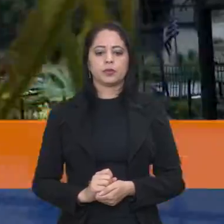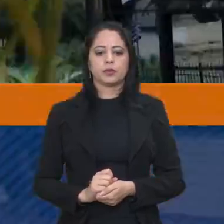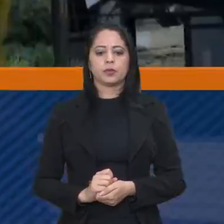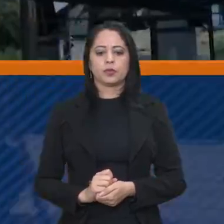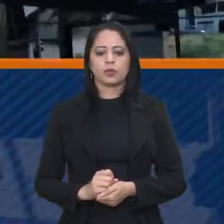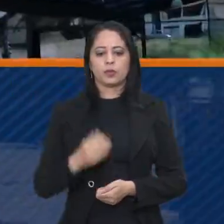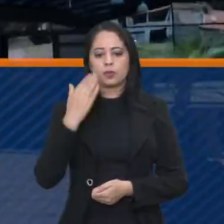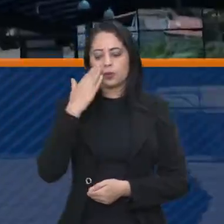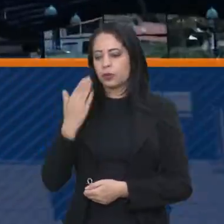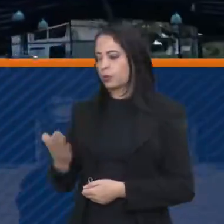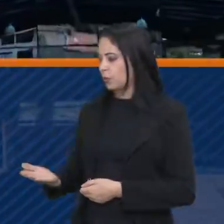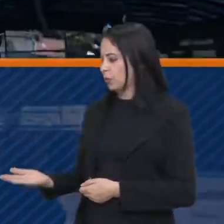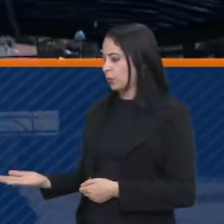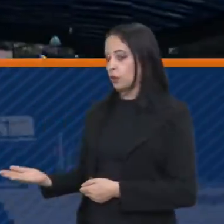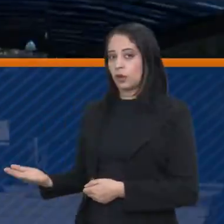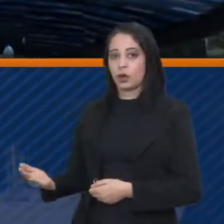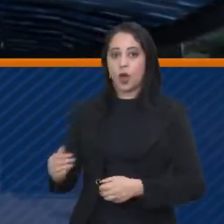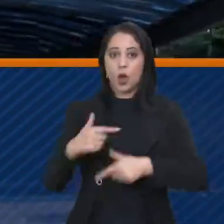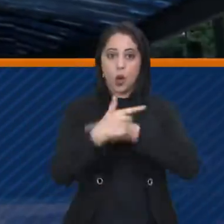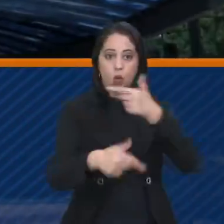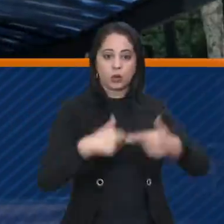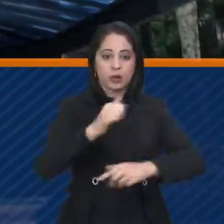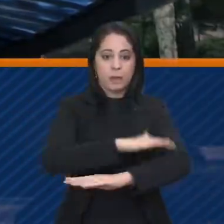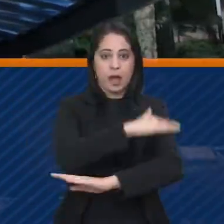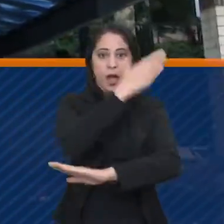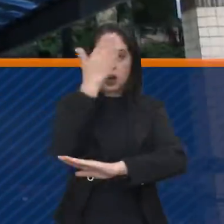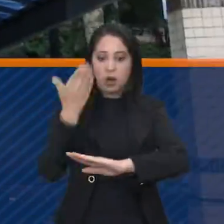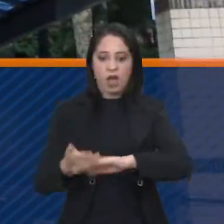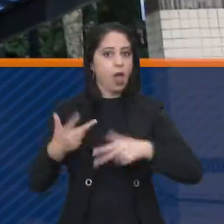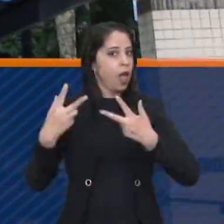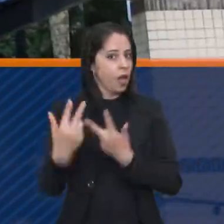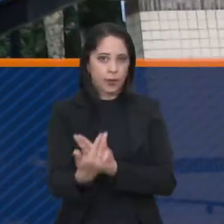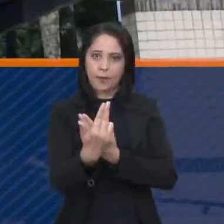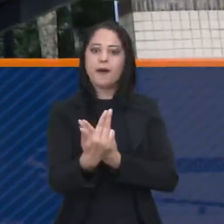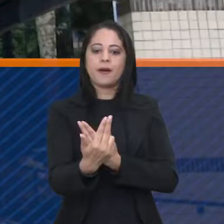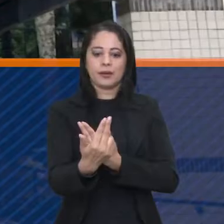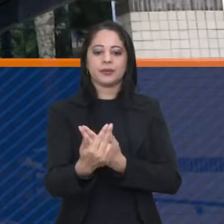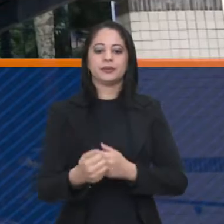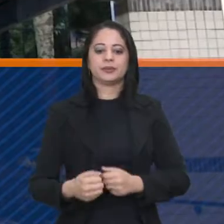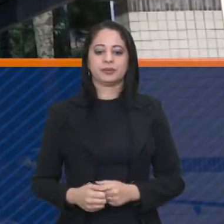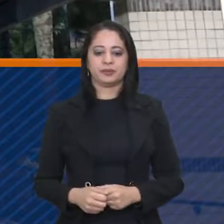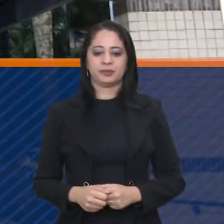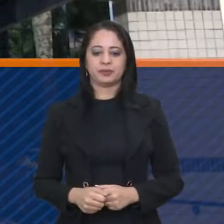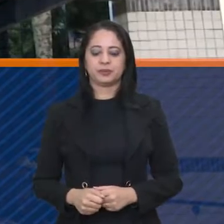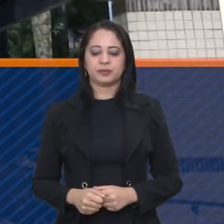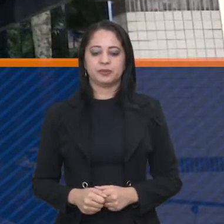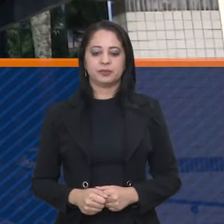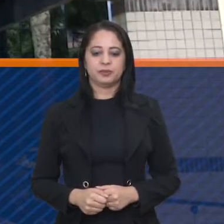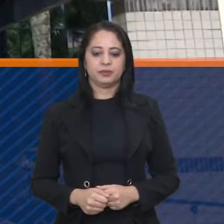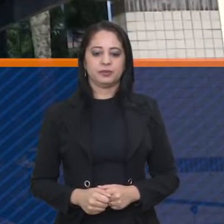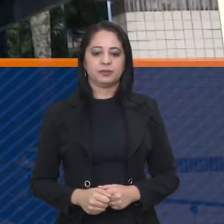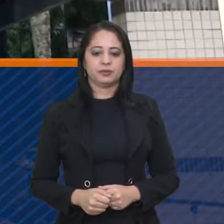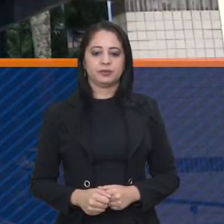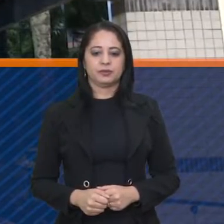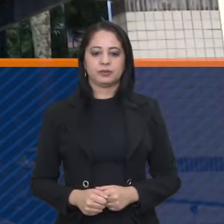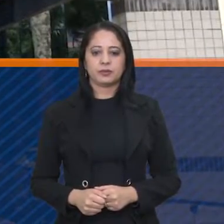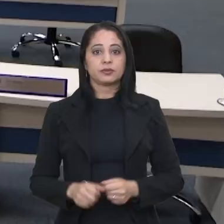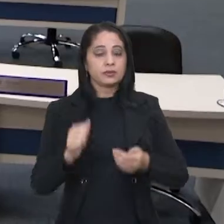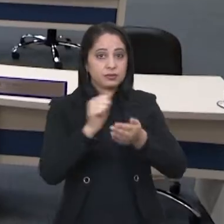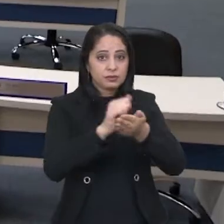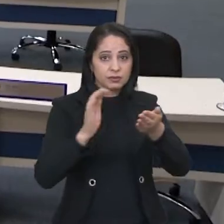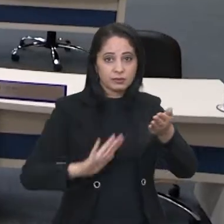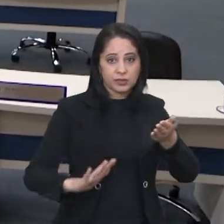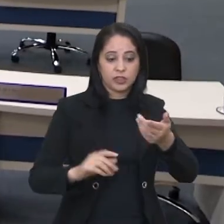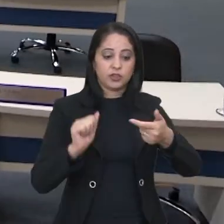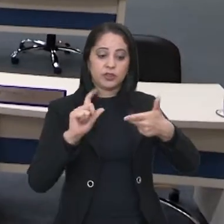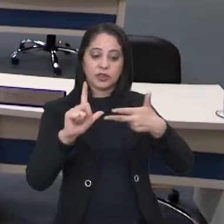O horário de expediente da Câmara também se mantém o mesmo, das 8 da manhã ao meio-dia e de 1h30 às 5h30 da tarde.